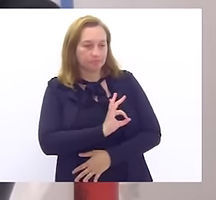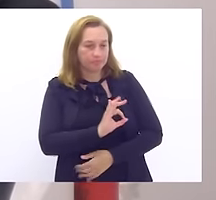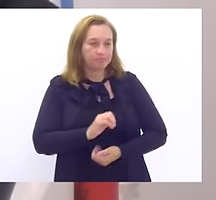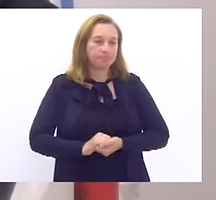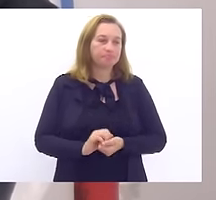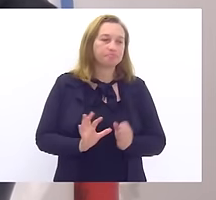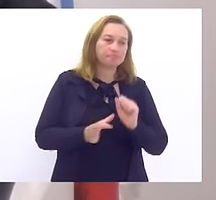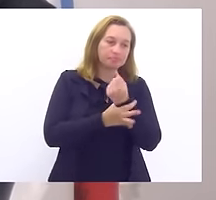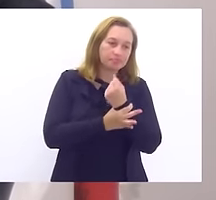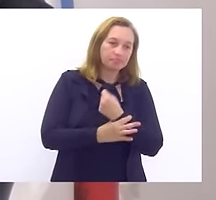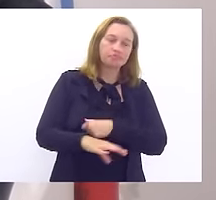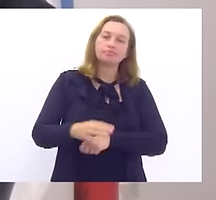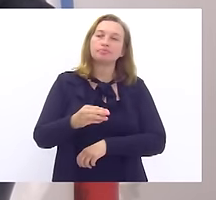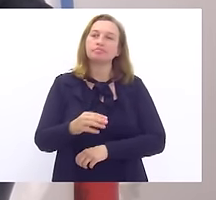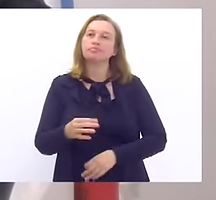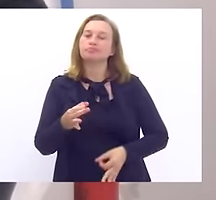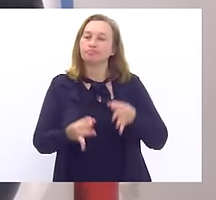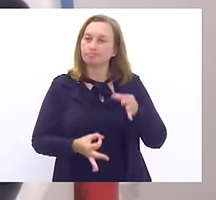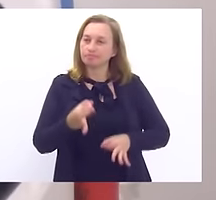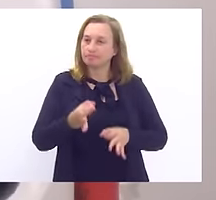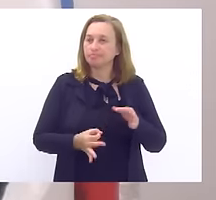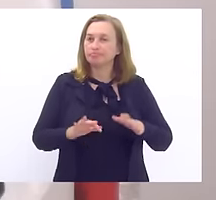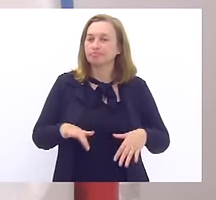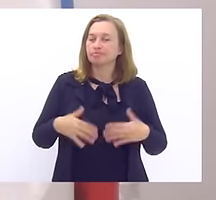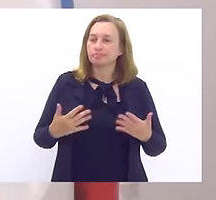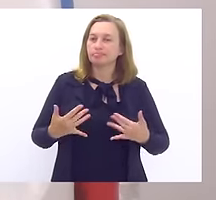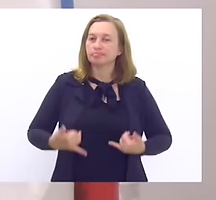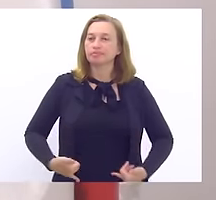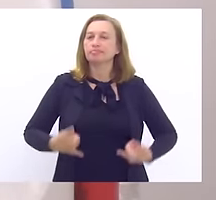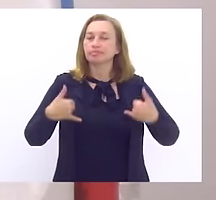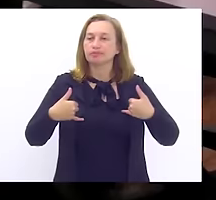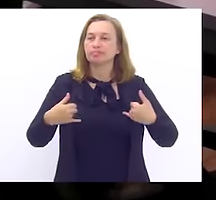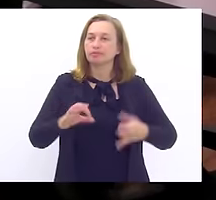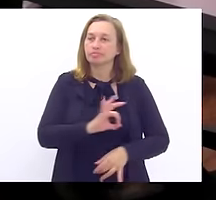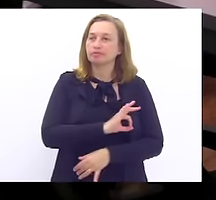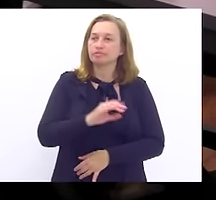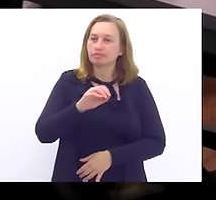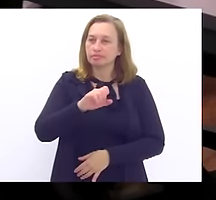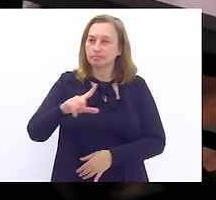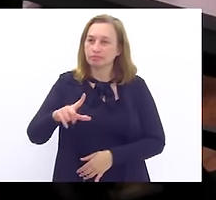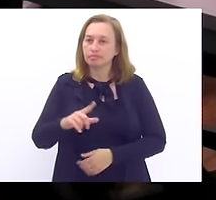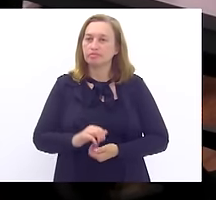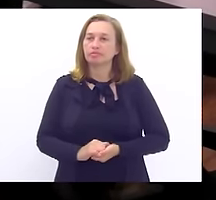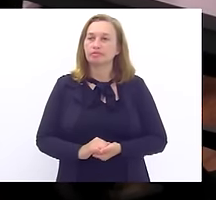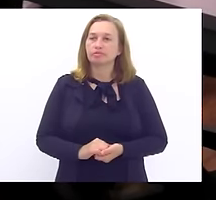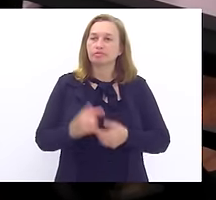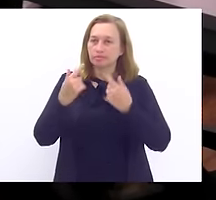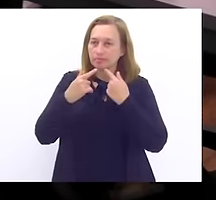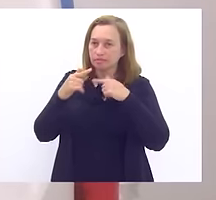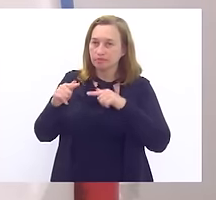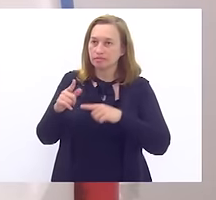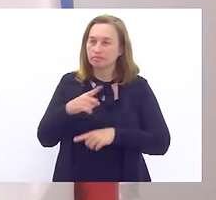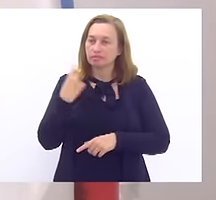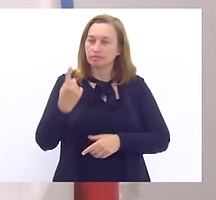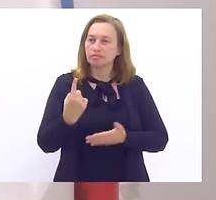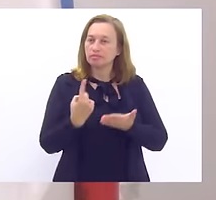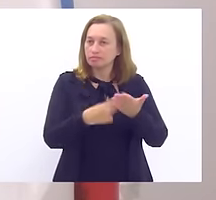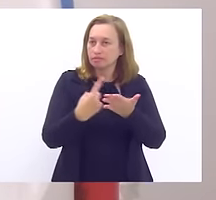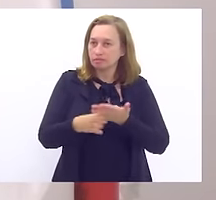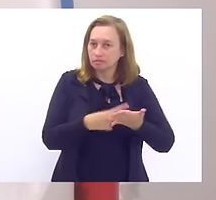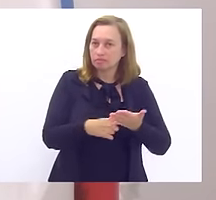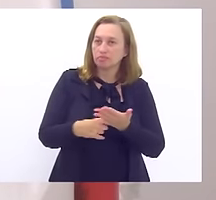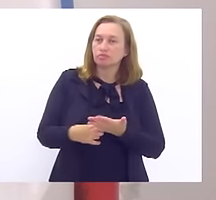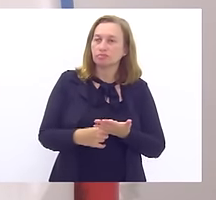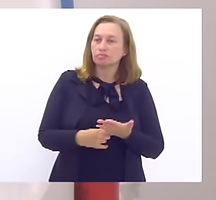da segurança jurídica das polícias Então muitos honra representa a polícia civil aqui e as críticas que fazemos é de acordo com essa constatação